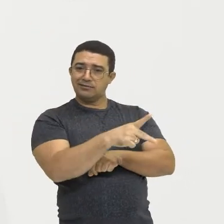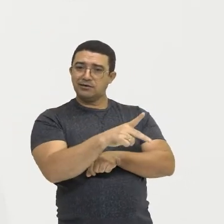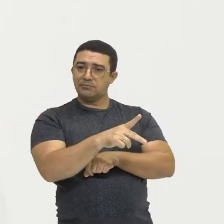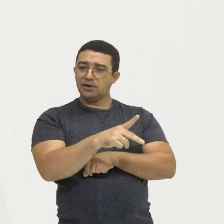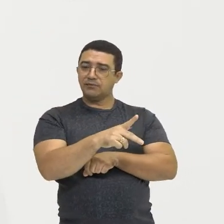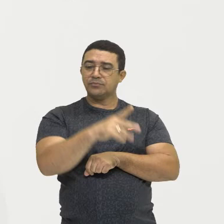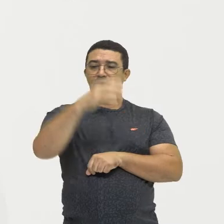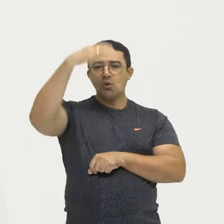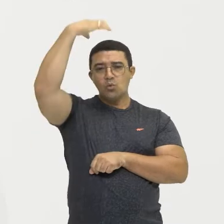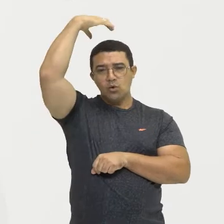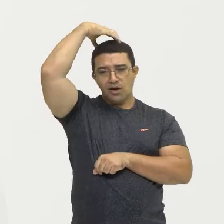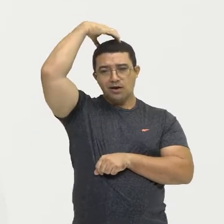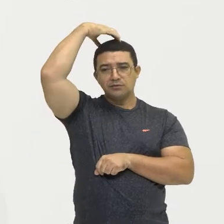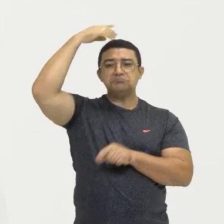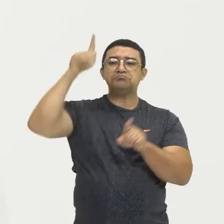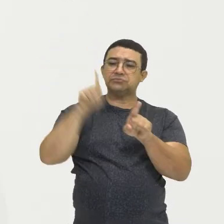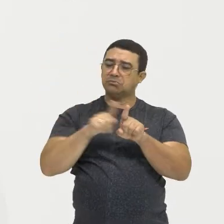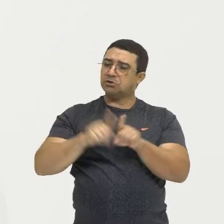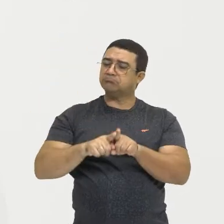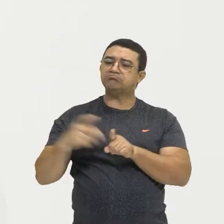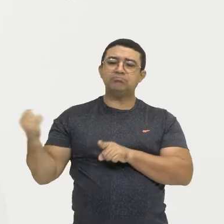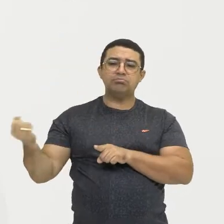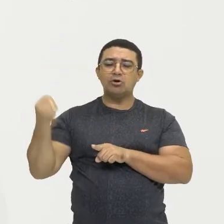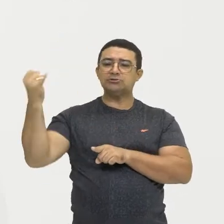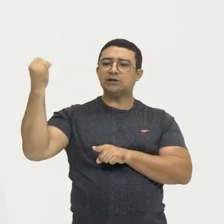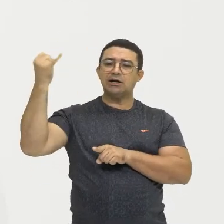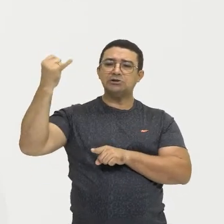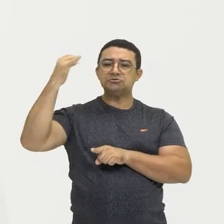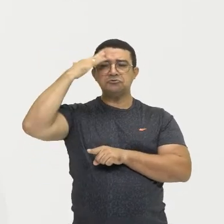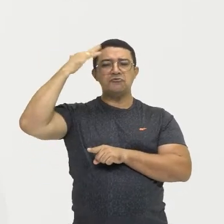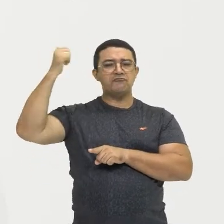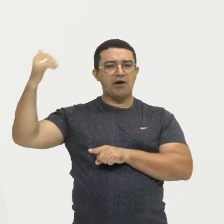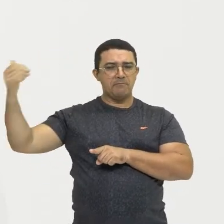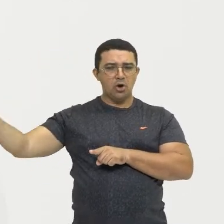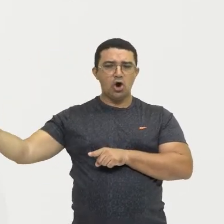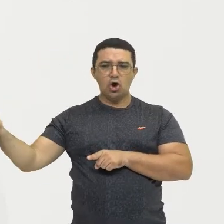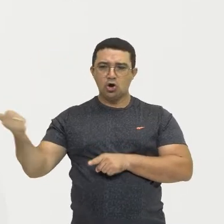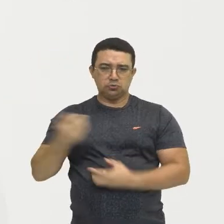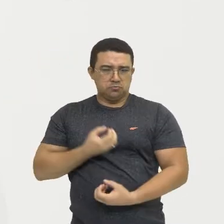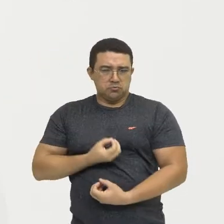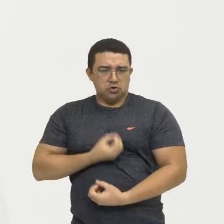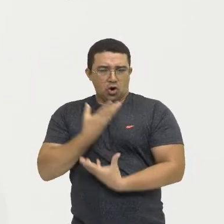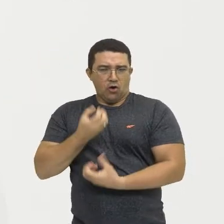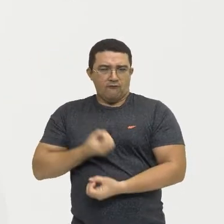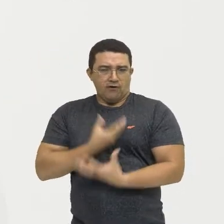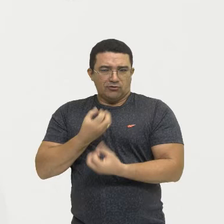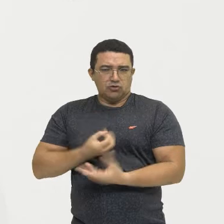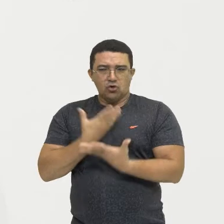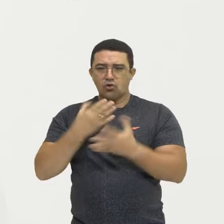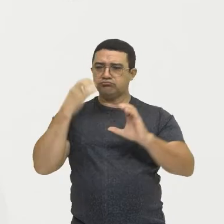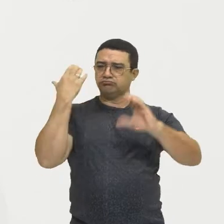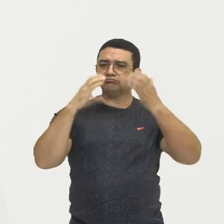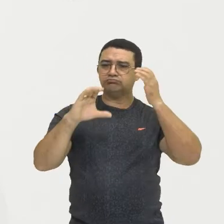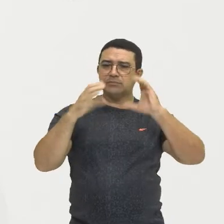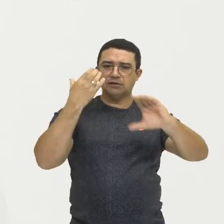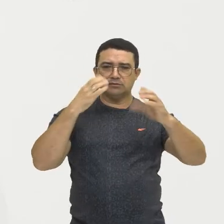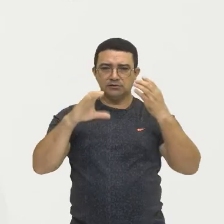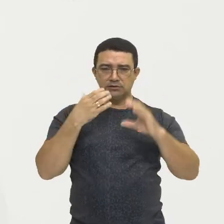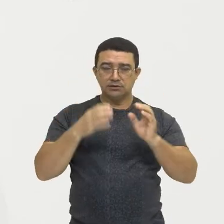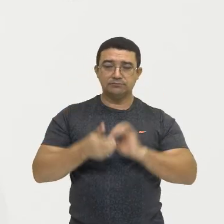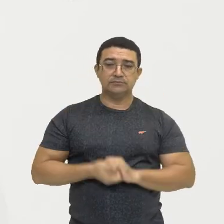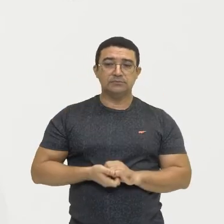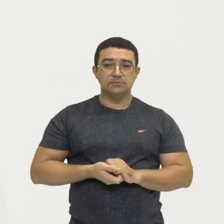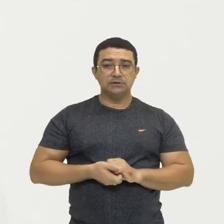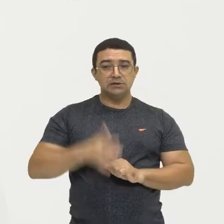trovadores, compositores e cantores, né, medievais, dessas cantigas. Tanto é que, segundo